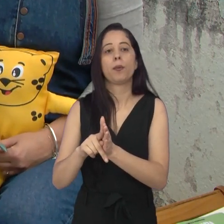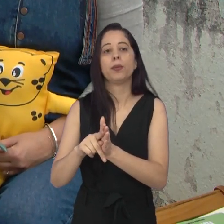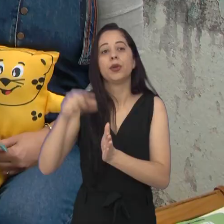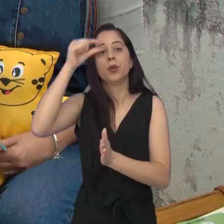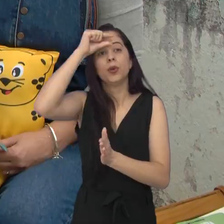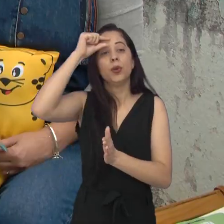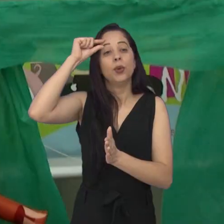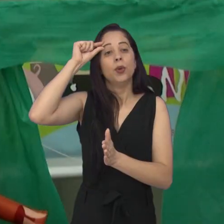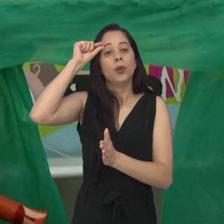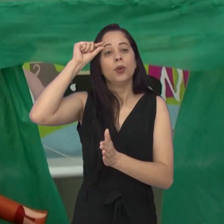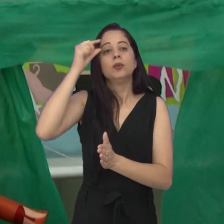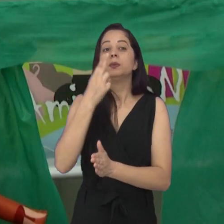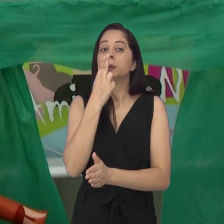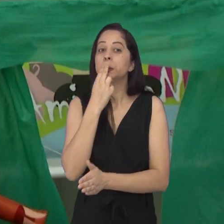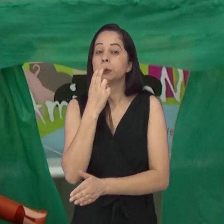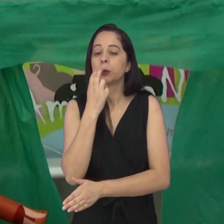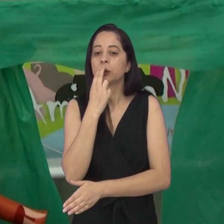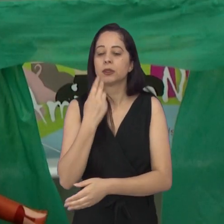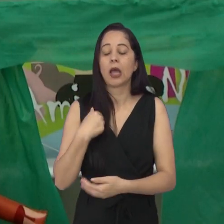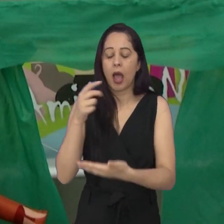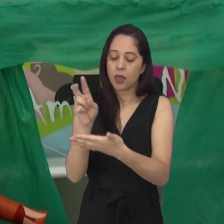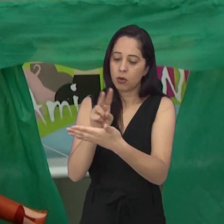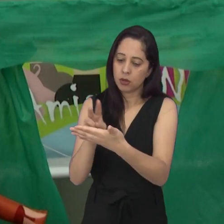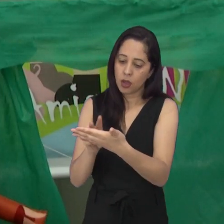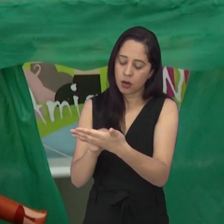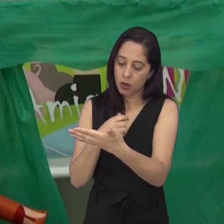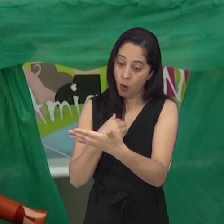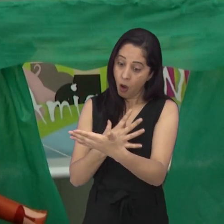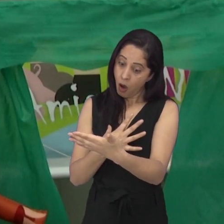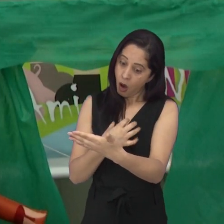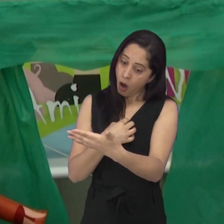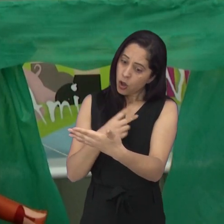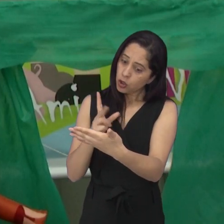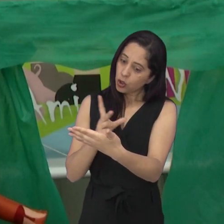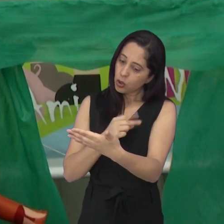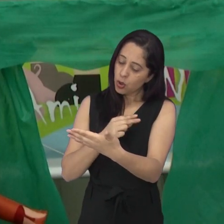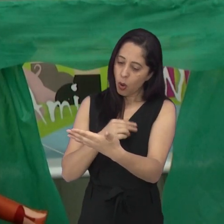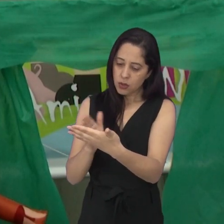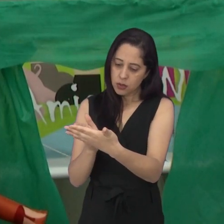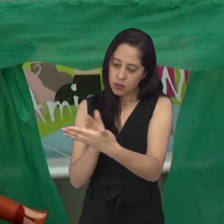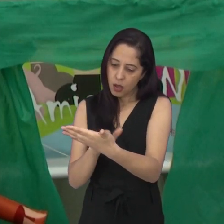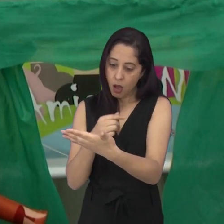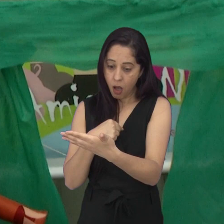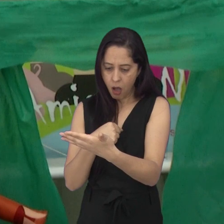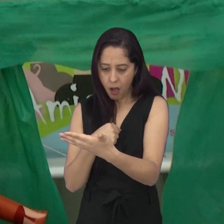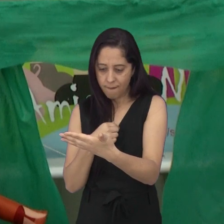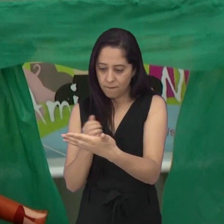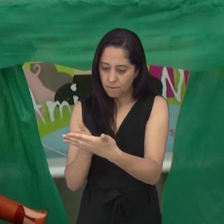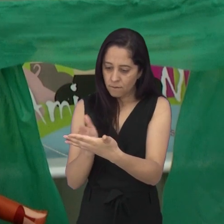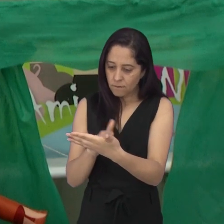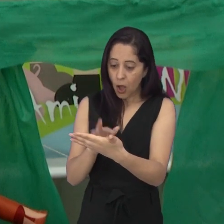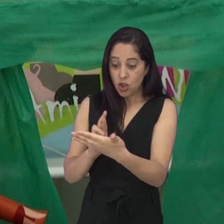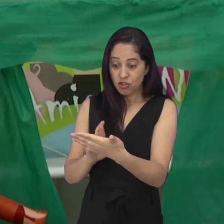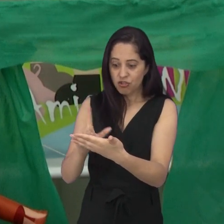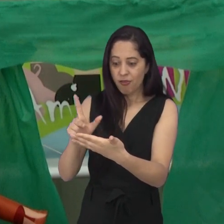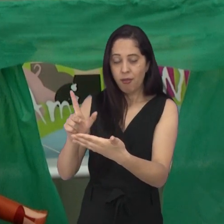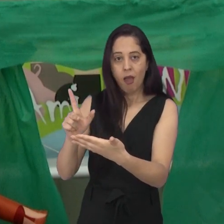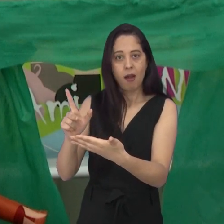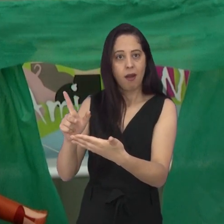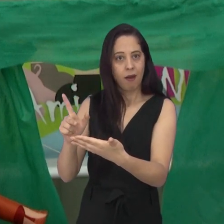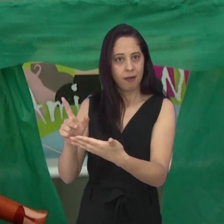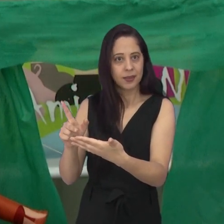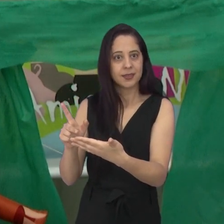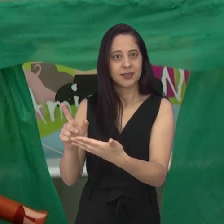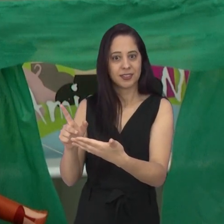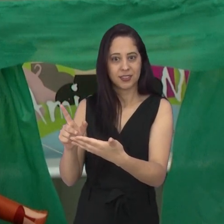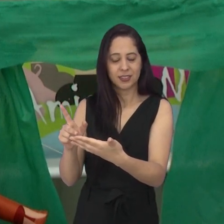eu fiquei encantado com essa magia que ele tem, primeiro de contar a história para criança, né? No tempo que foi, né? Na